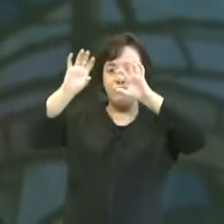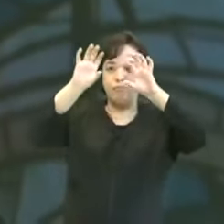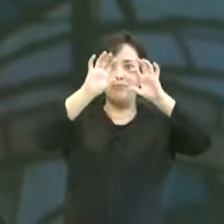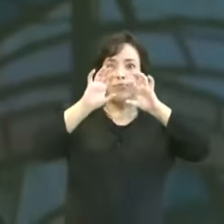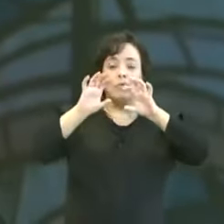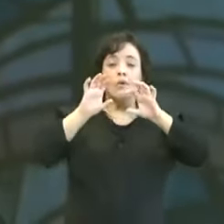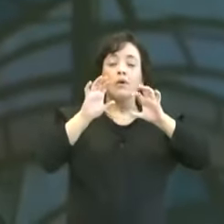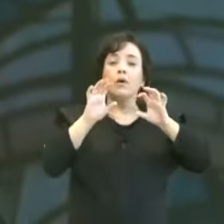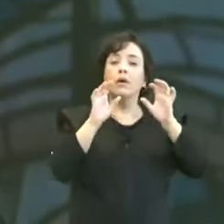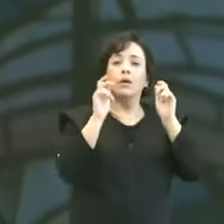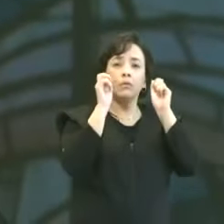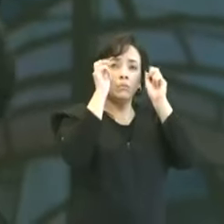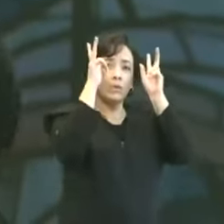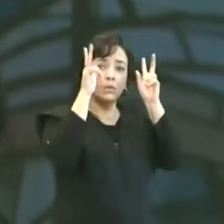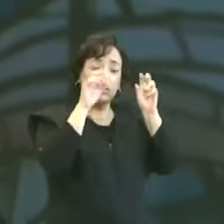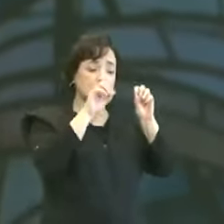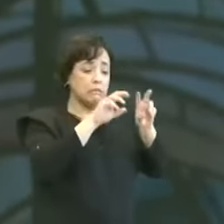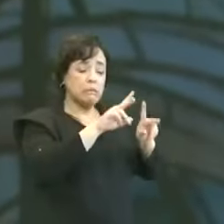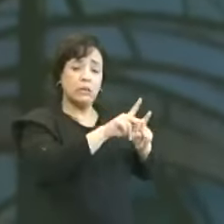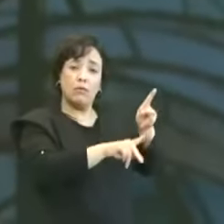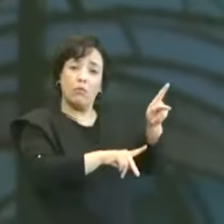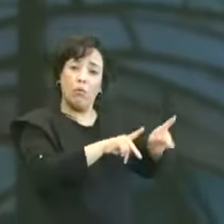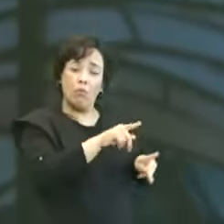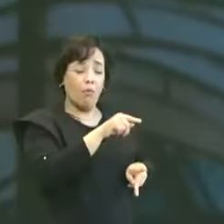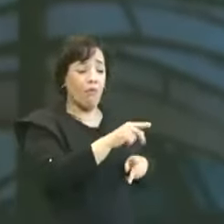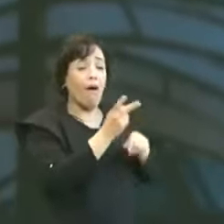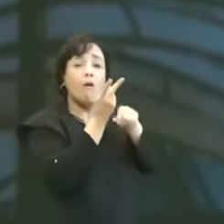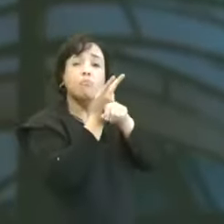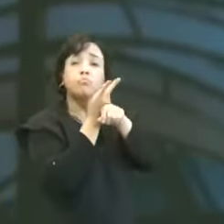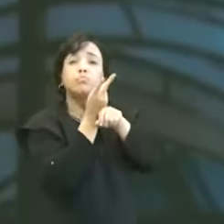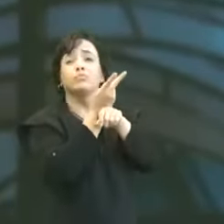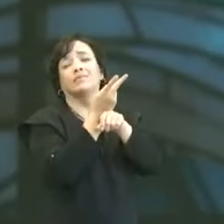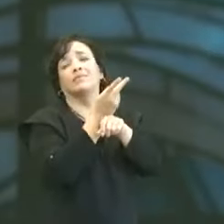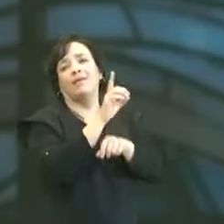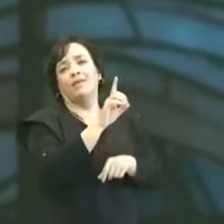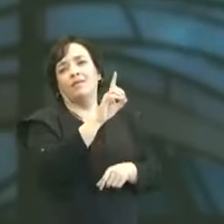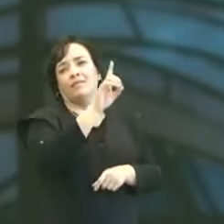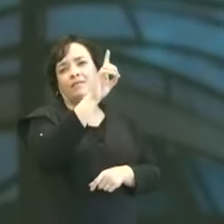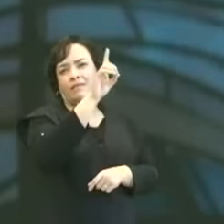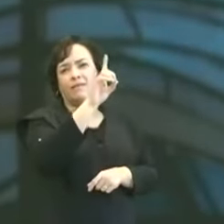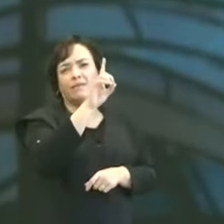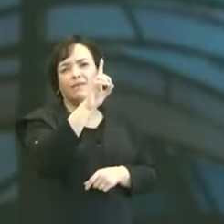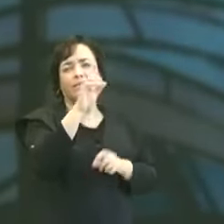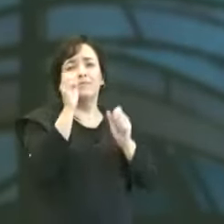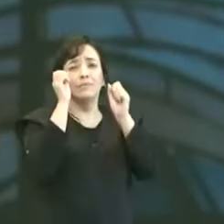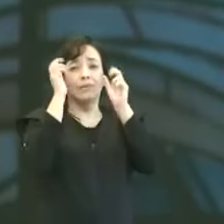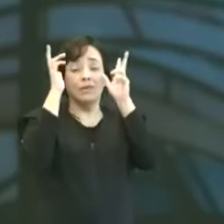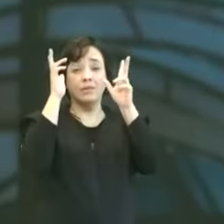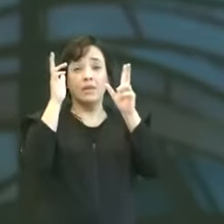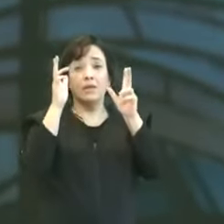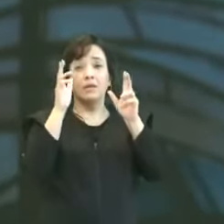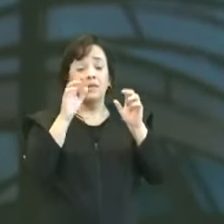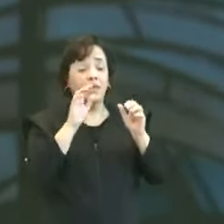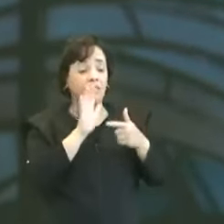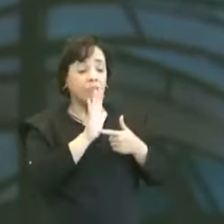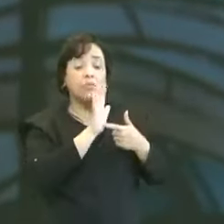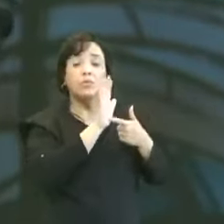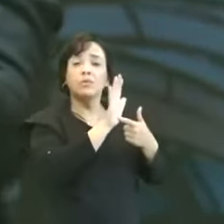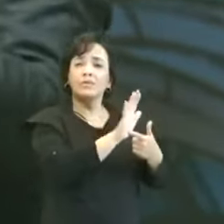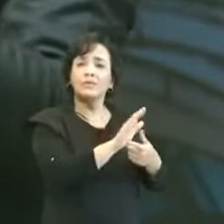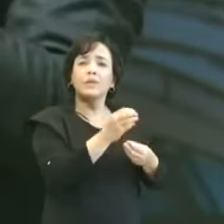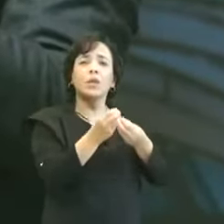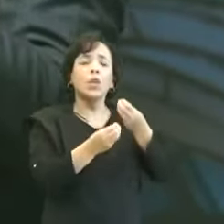um lugar. Ele estava criando, sim, um ambiente de fé. E é